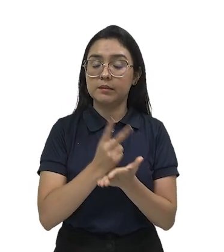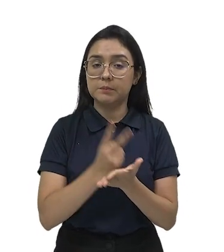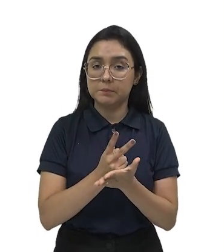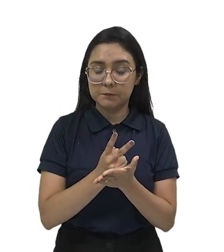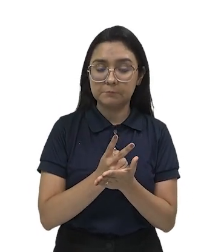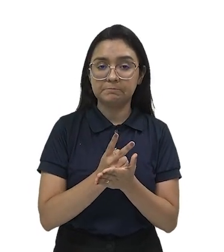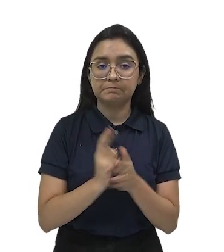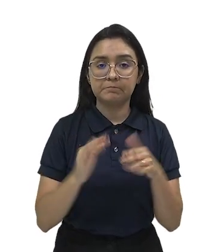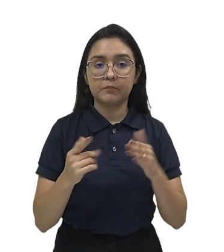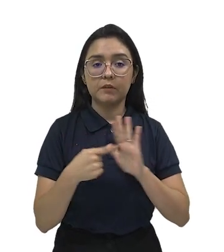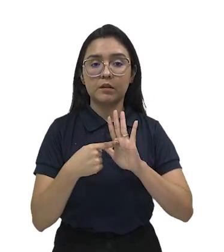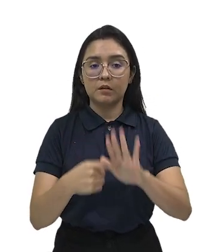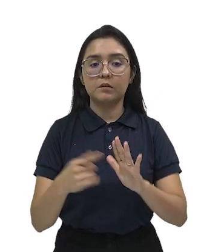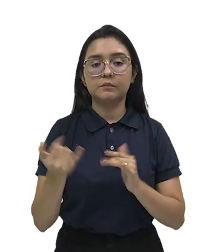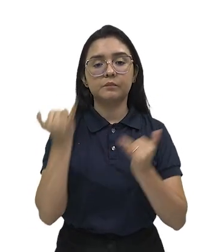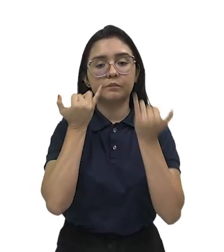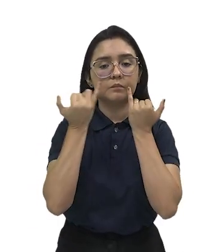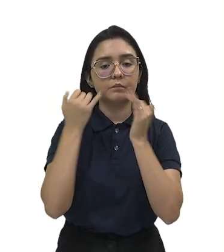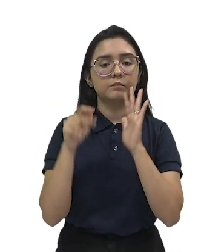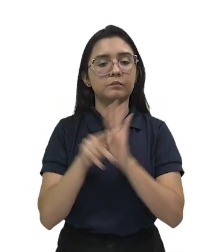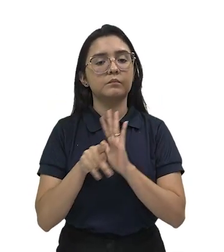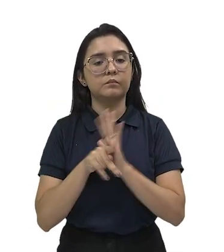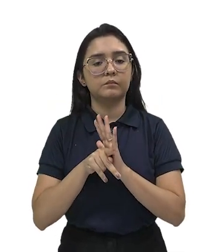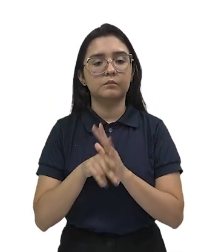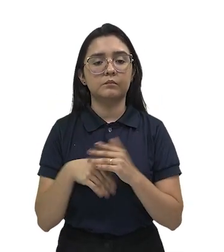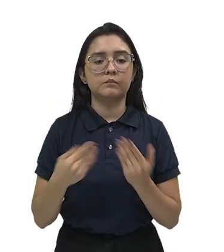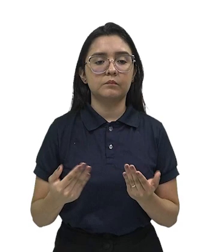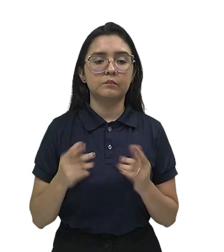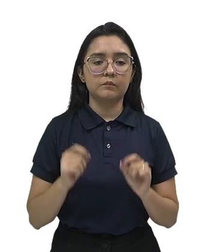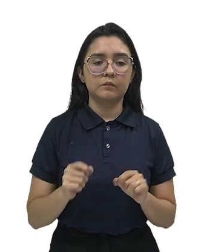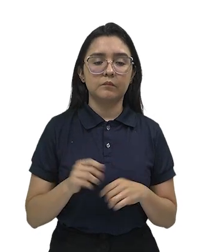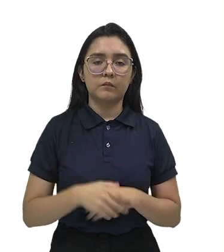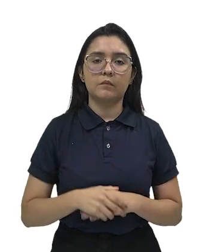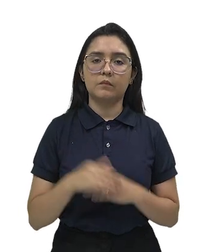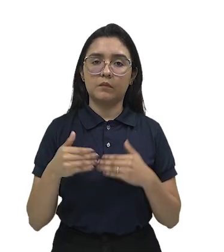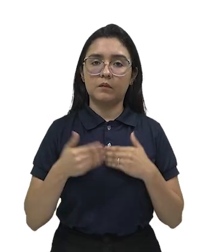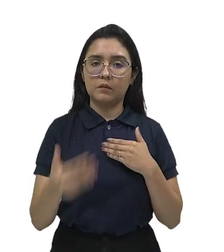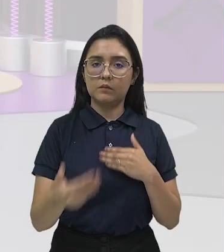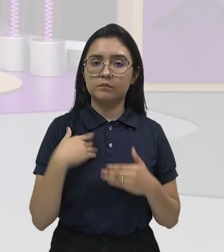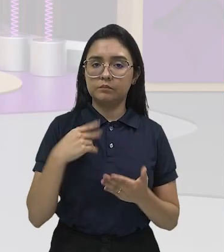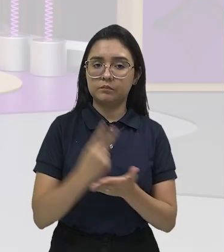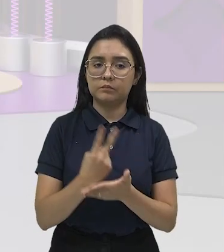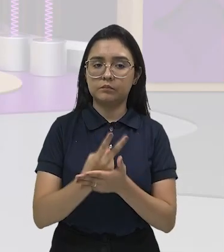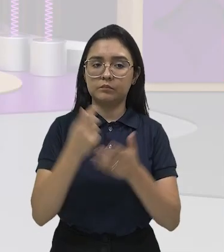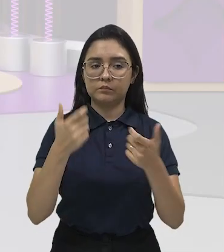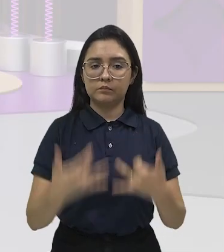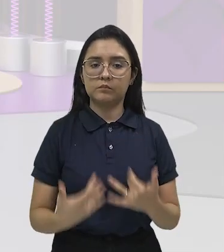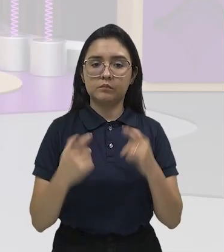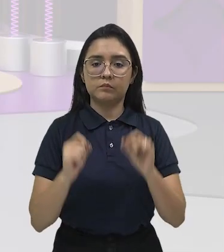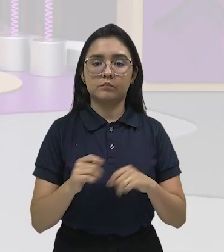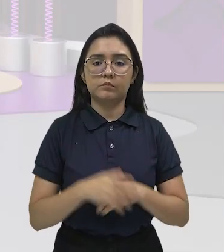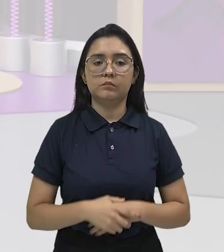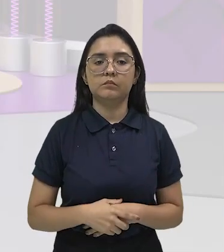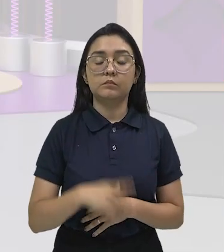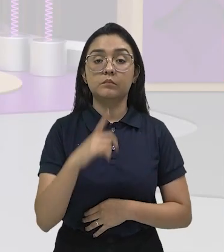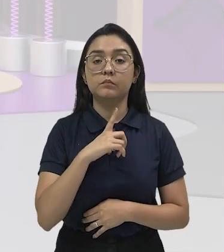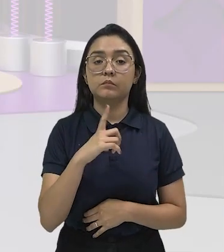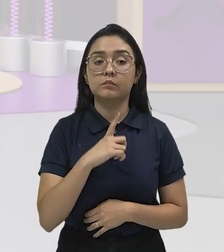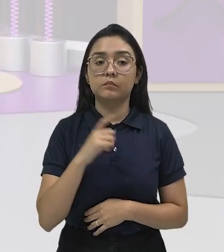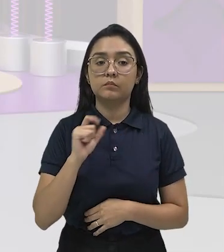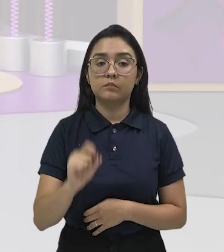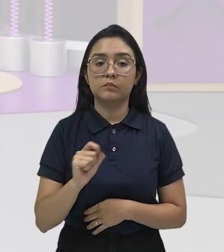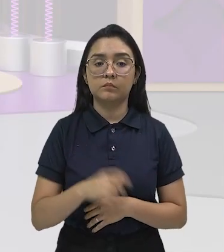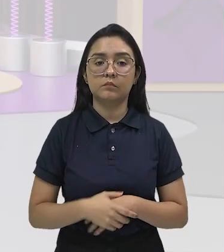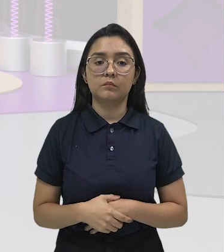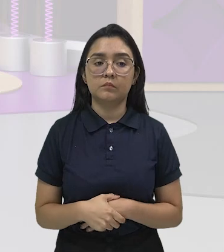dessa amostra, beleza? Vejamos, continuando. Olha lá o que é que nós temos. Nós temos o